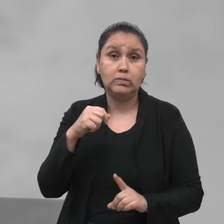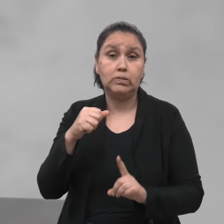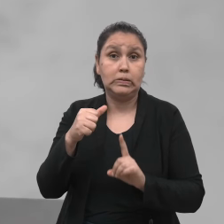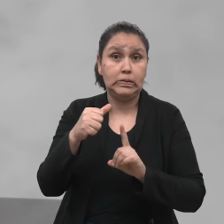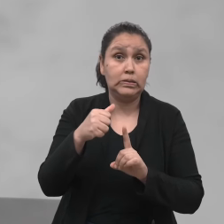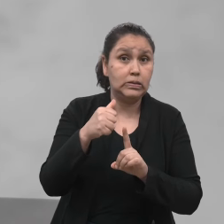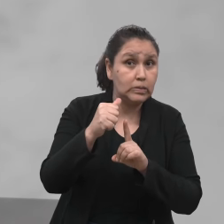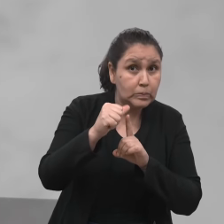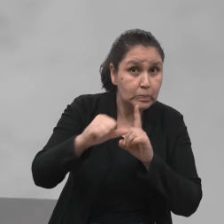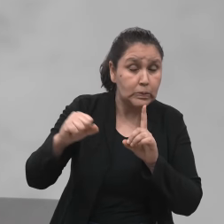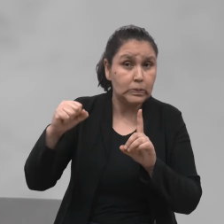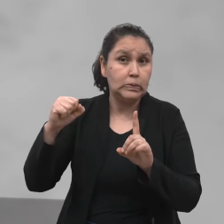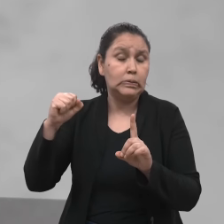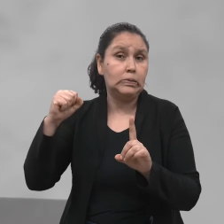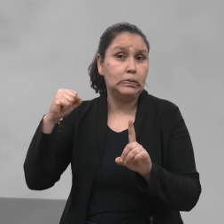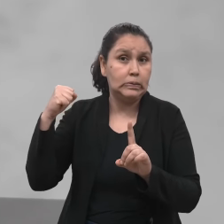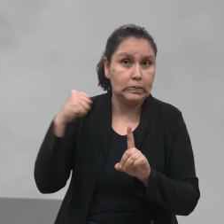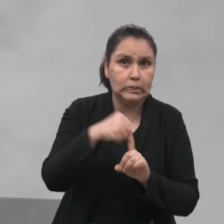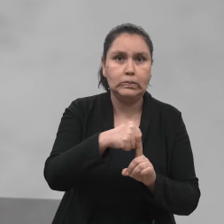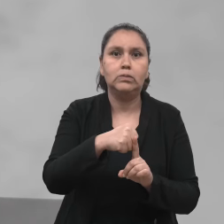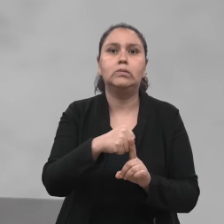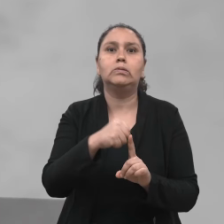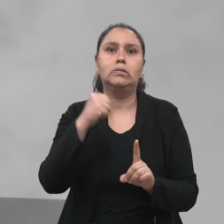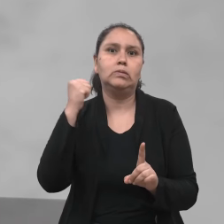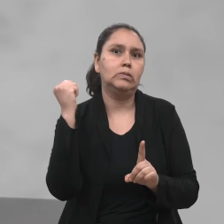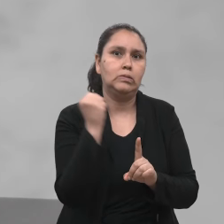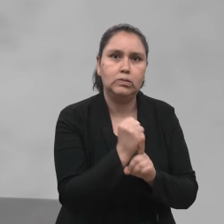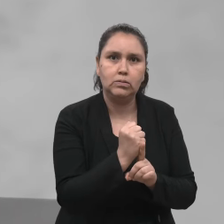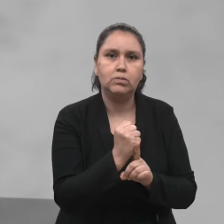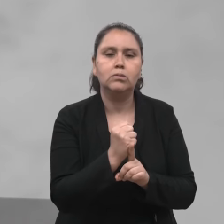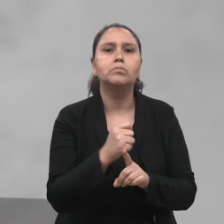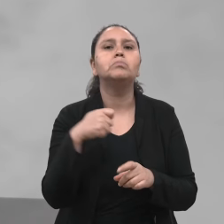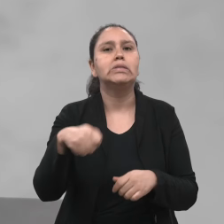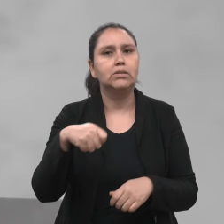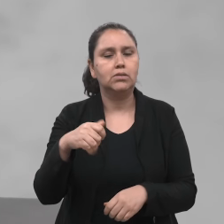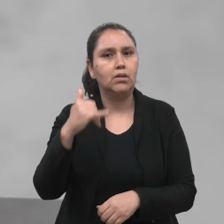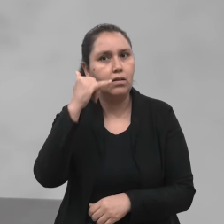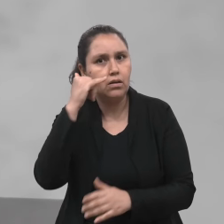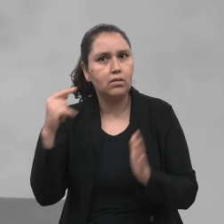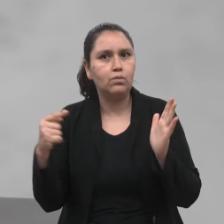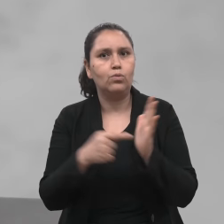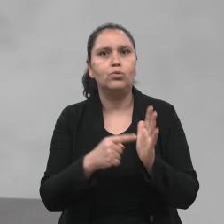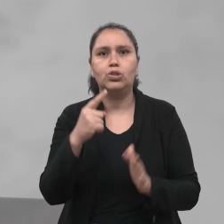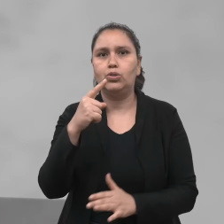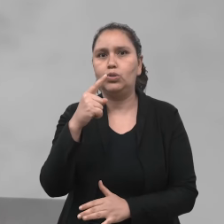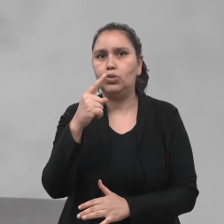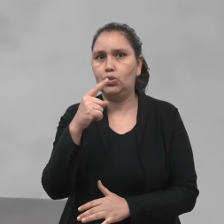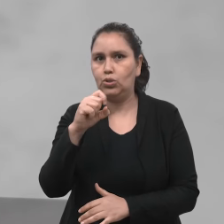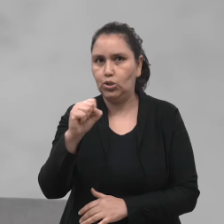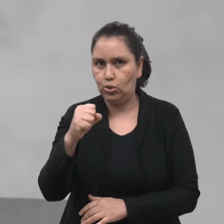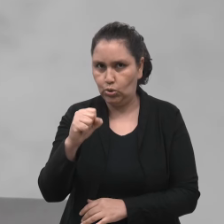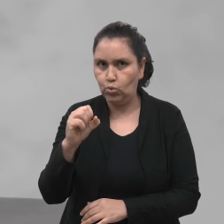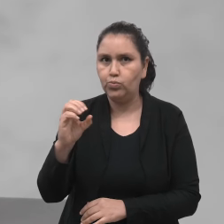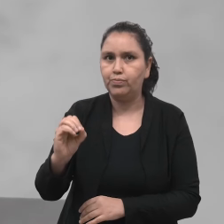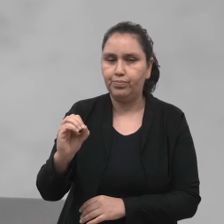morte é 190. Agora, eu acho que sempre quando a gente identifica e percebe que está num relacionamento violento, a gente tem um grande